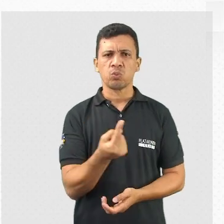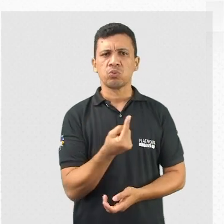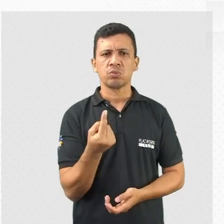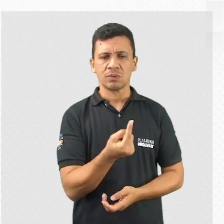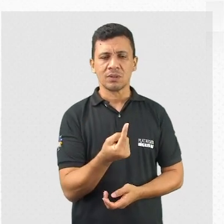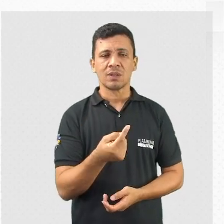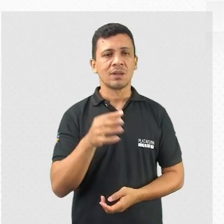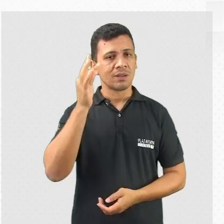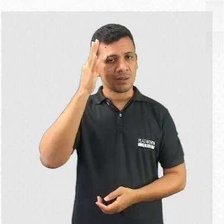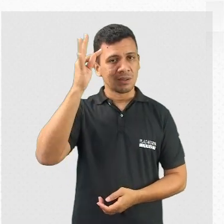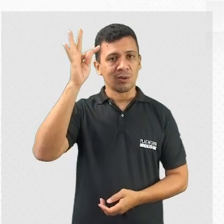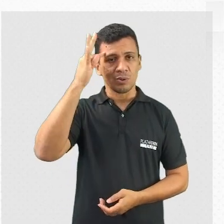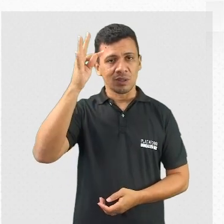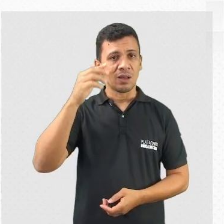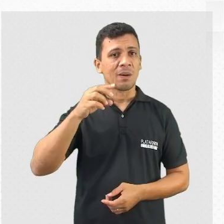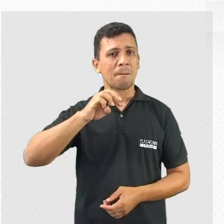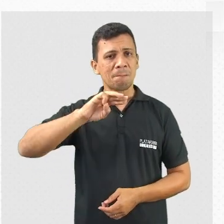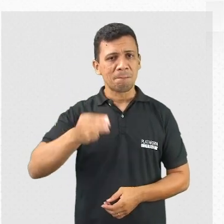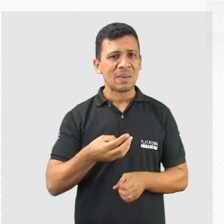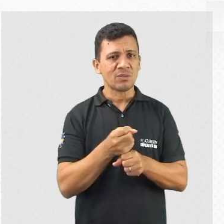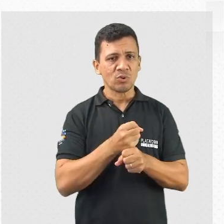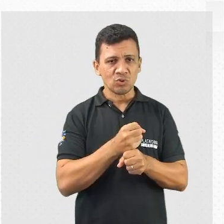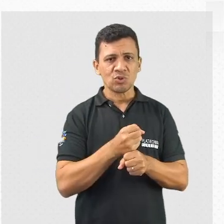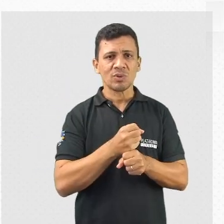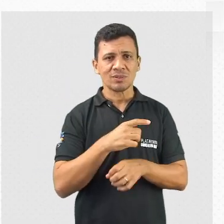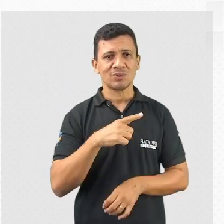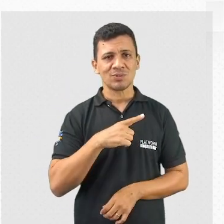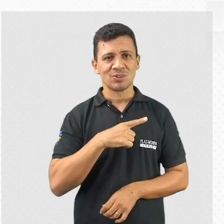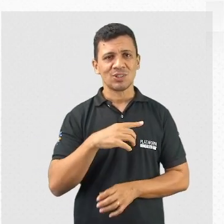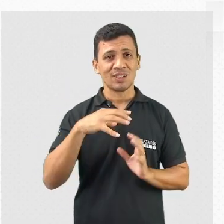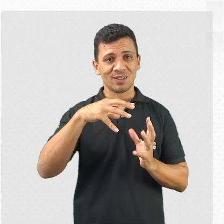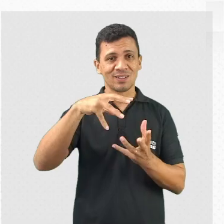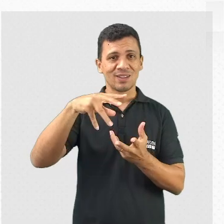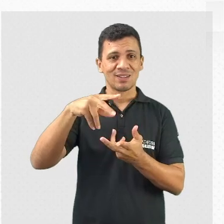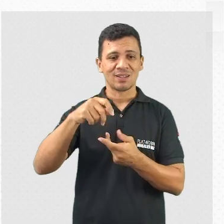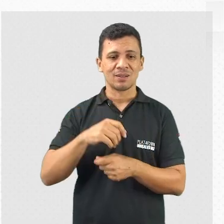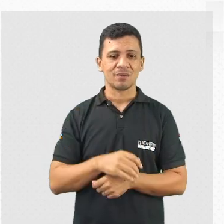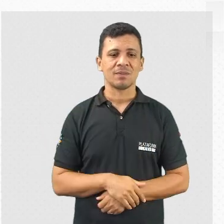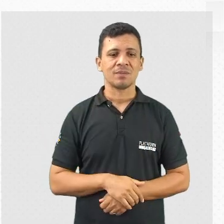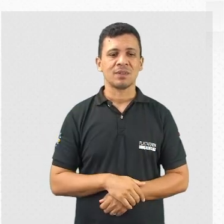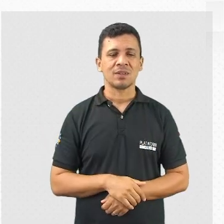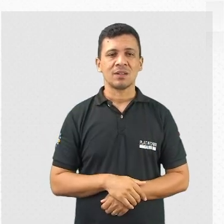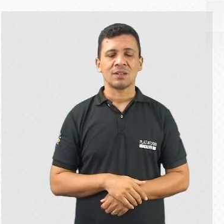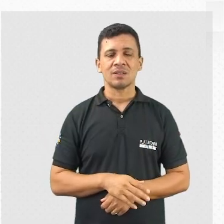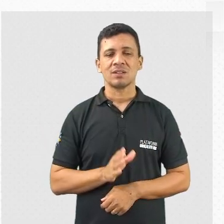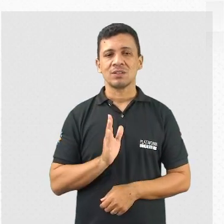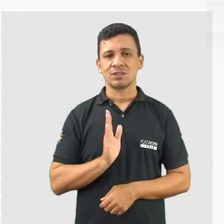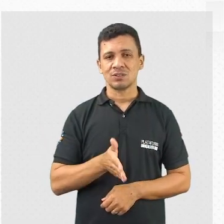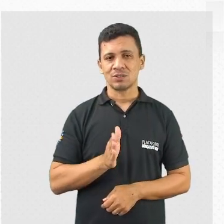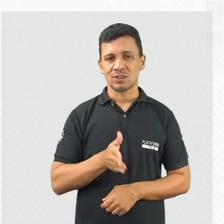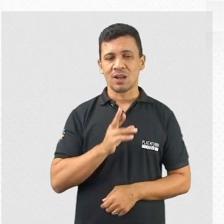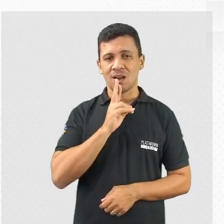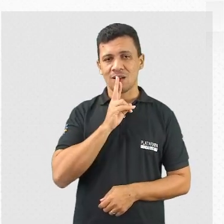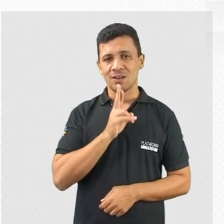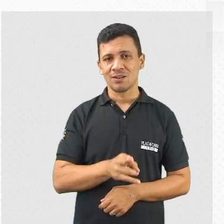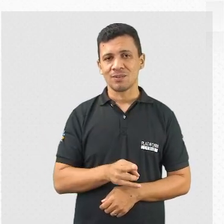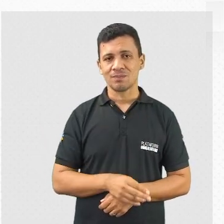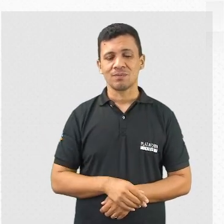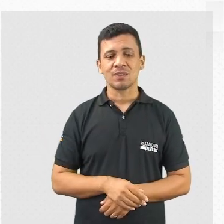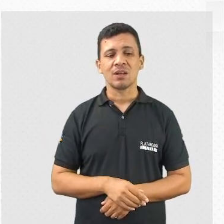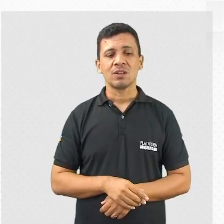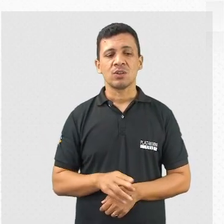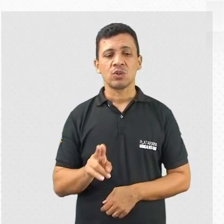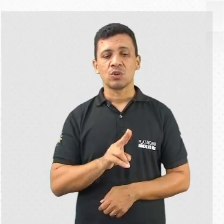deriva continental, existia há milhões de anos? Acabamos de responder, né? Esse grande continente que Alfred Wegener denominou, ele